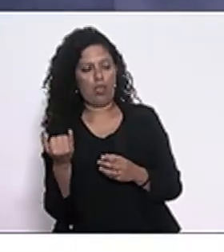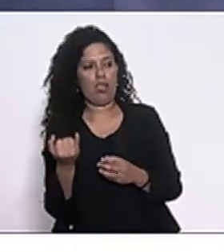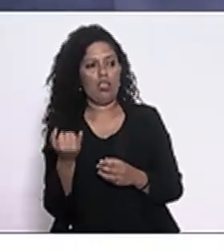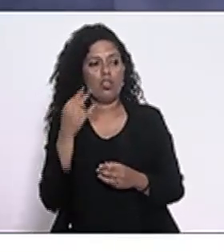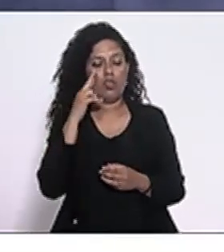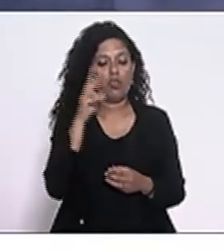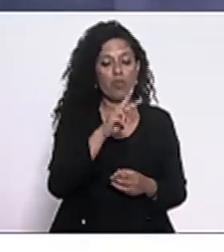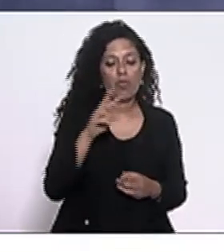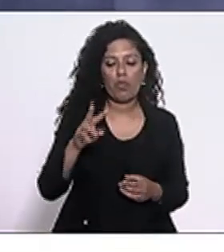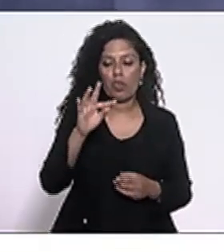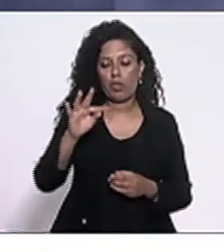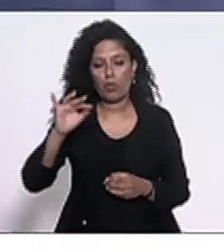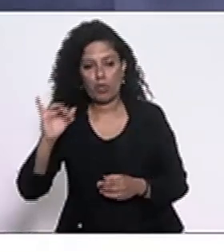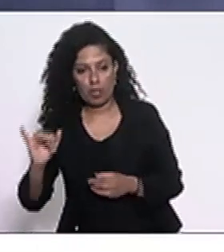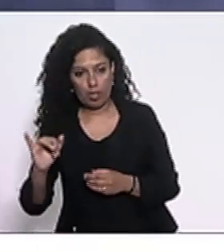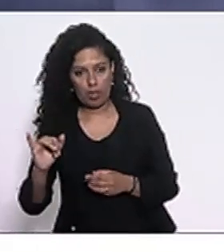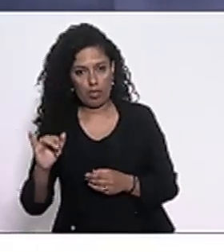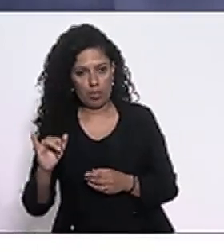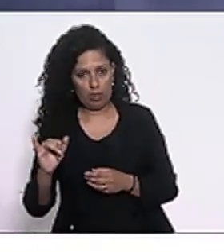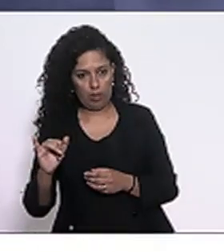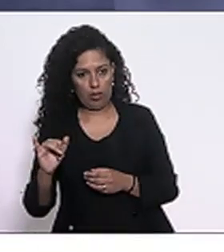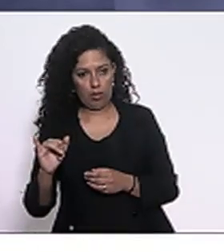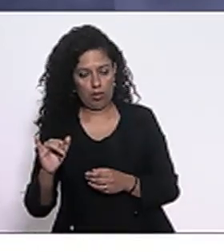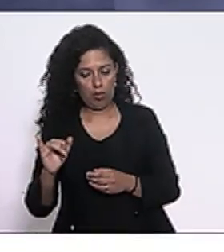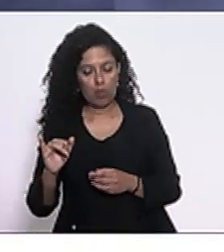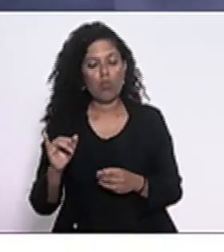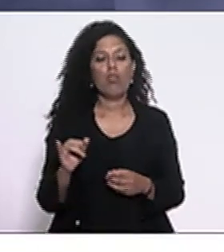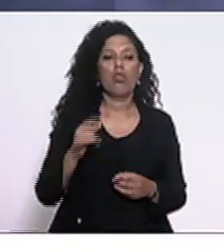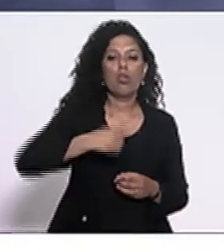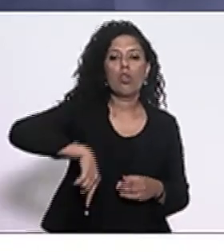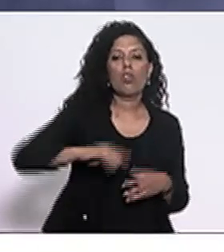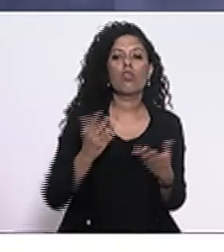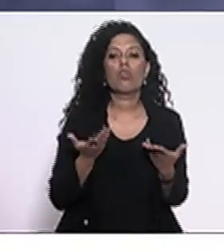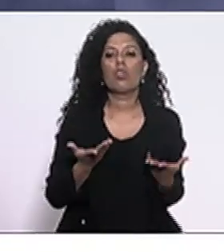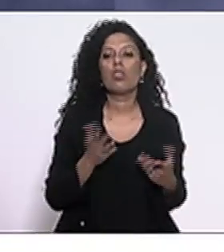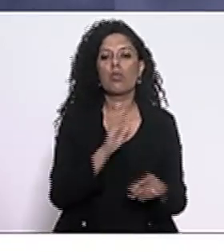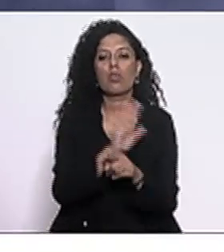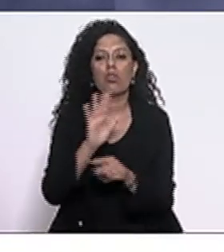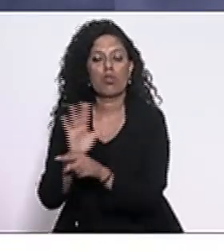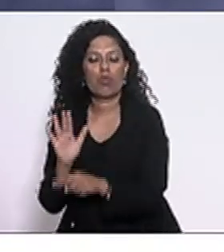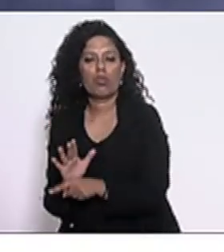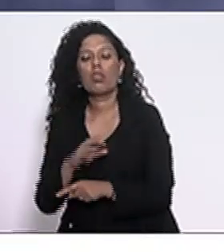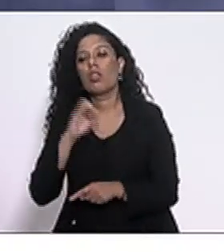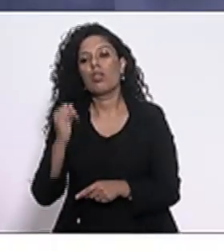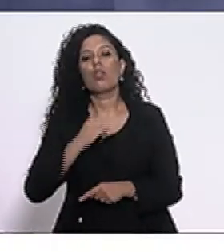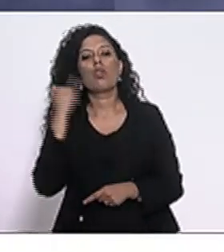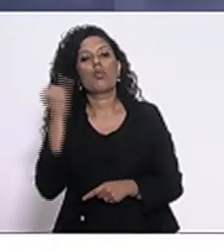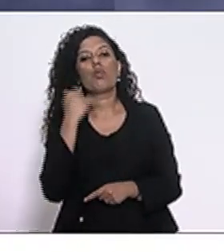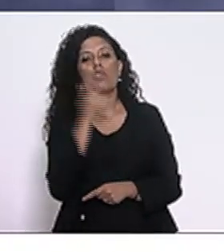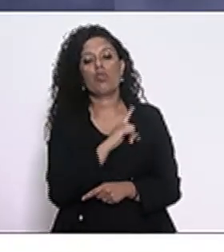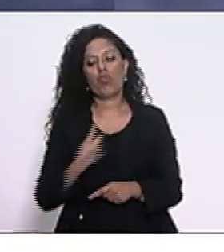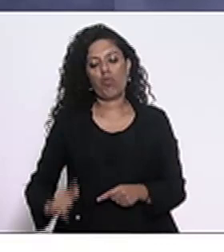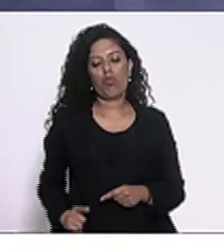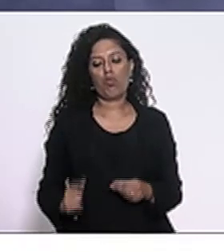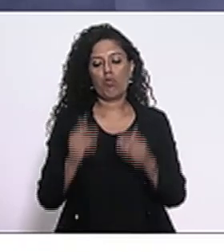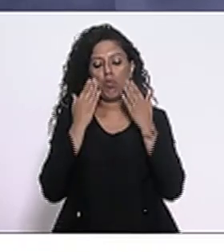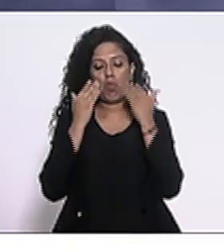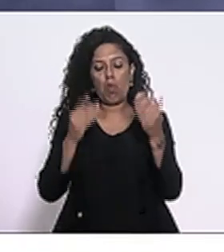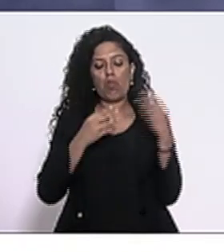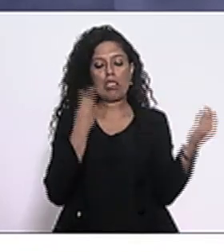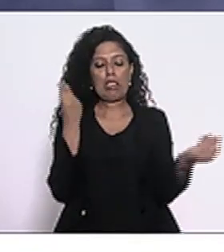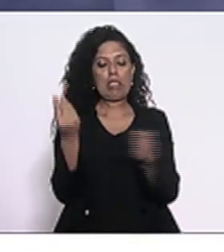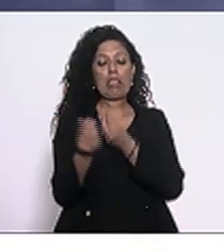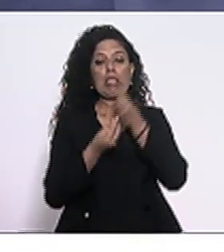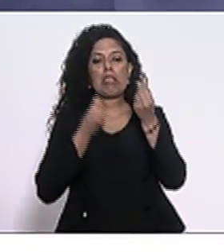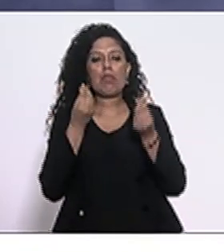de TI que o Estado necessita e que o Proderj pode e quer oferecer. Então, é muito importante que o governo se sensibilize em relação a